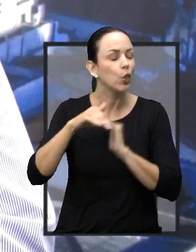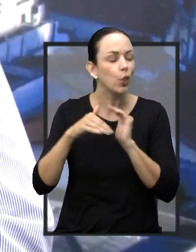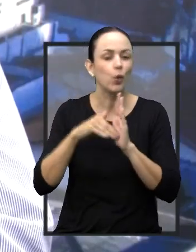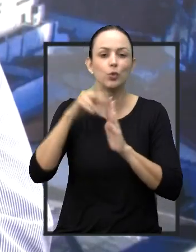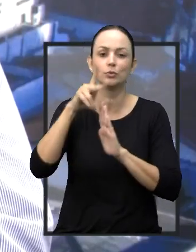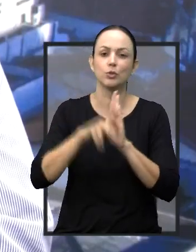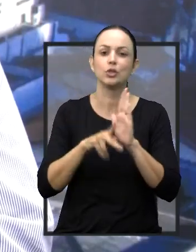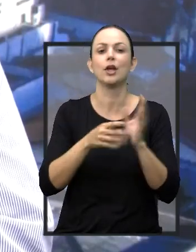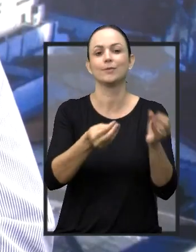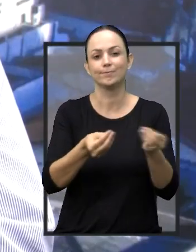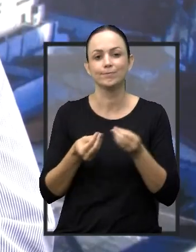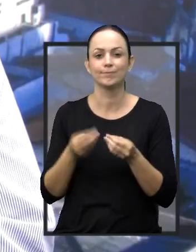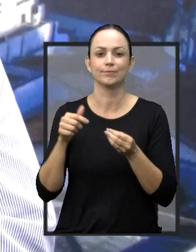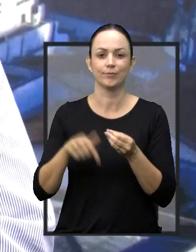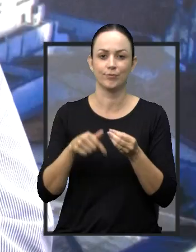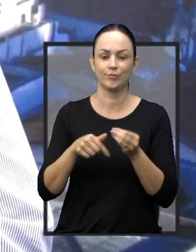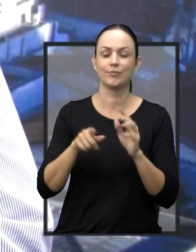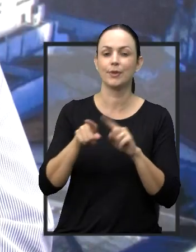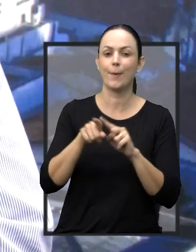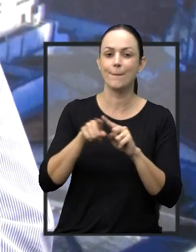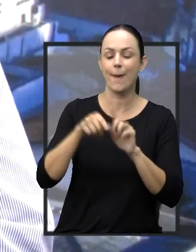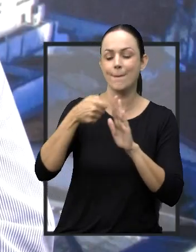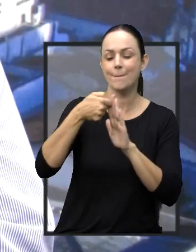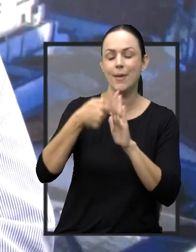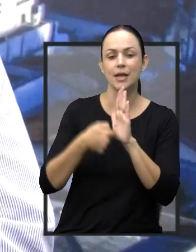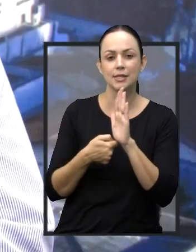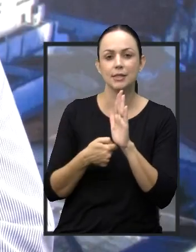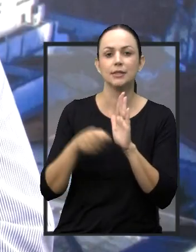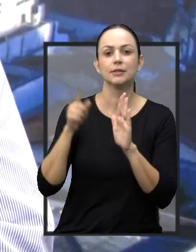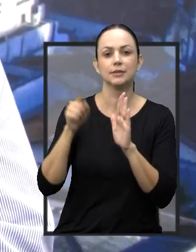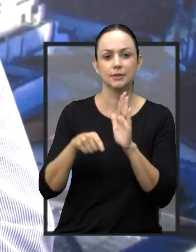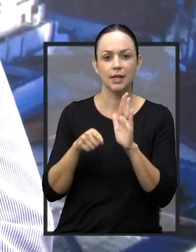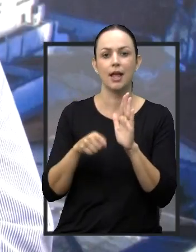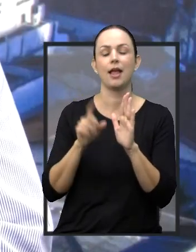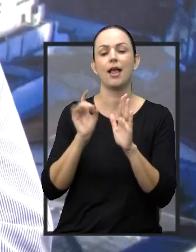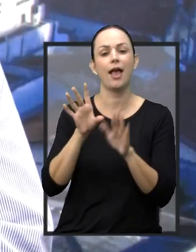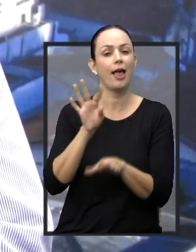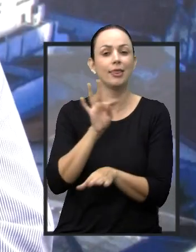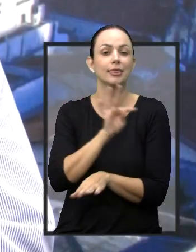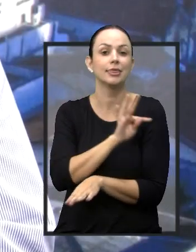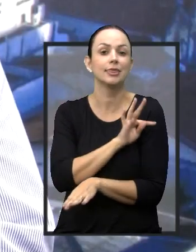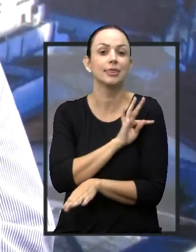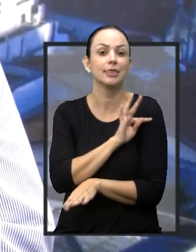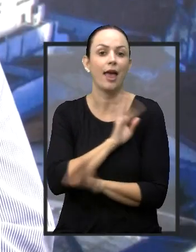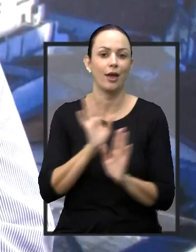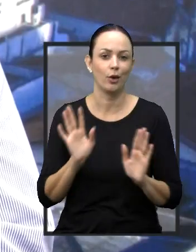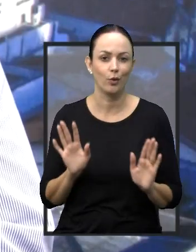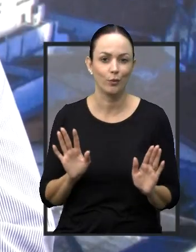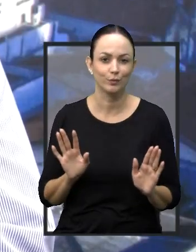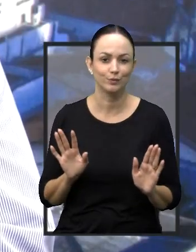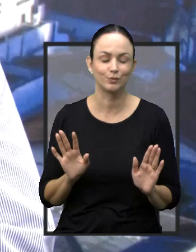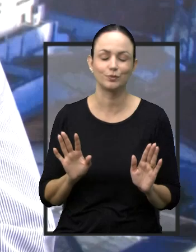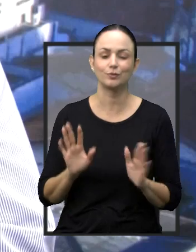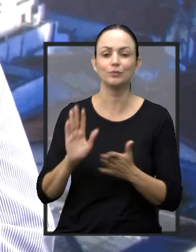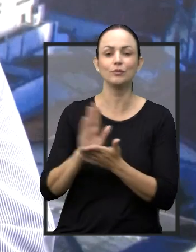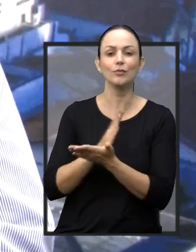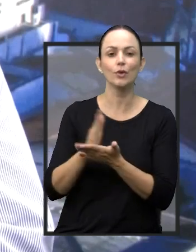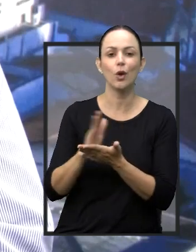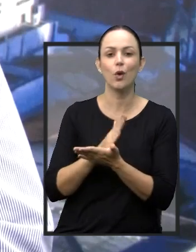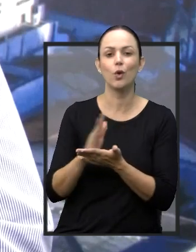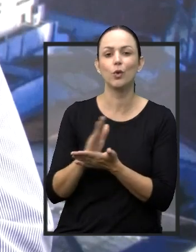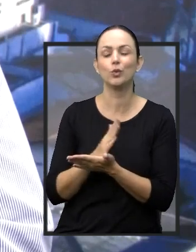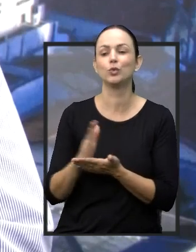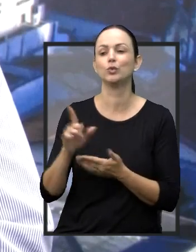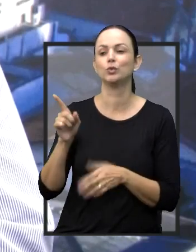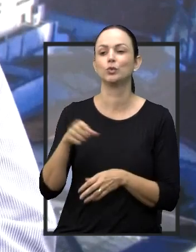passam. E os pareceres emitidos ali no âmbito da CCJ são técnicos, né? Muitas vezes alguns colegas